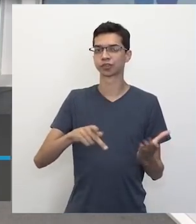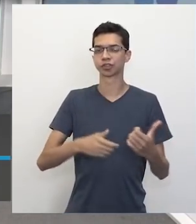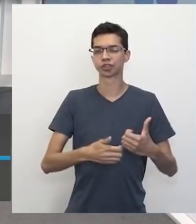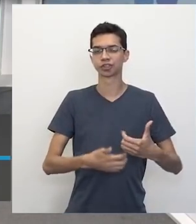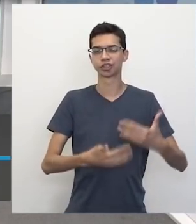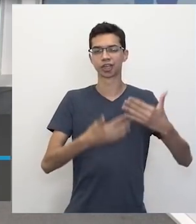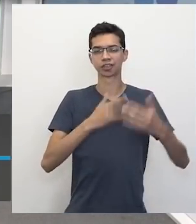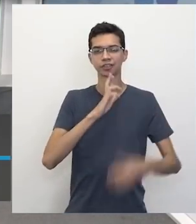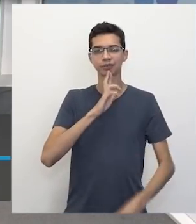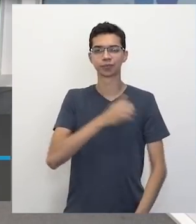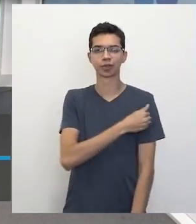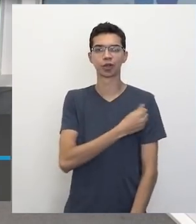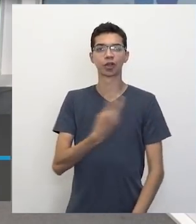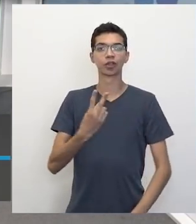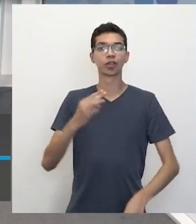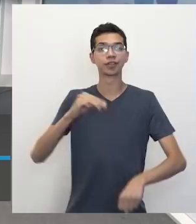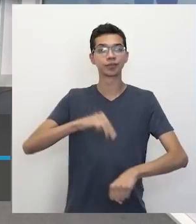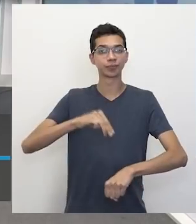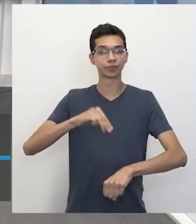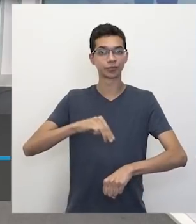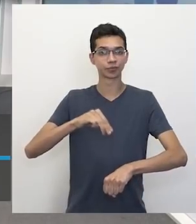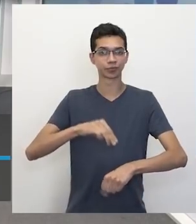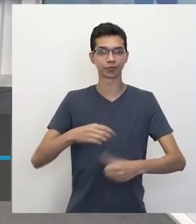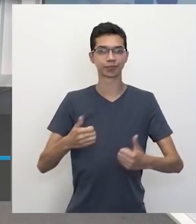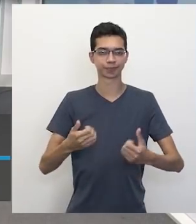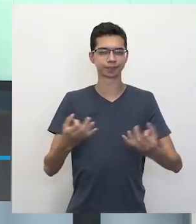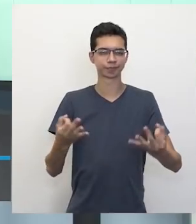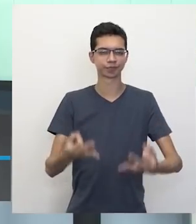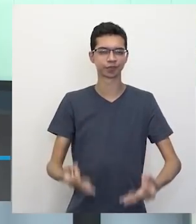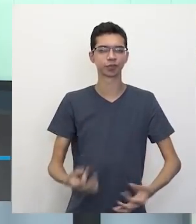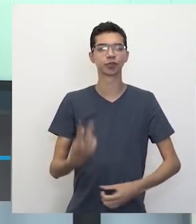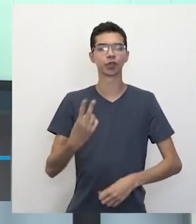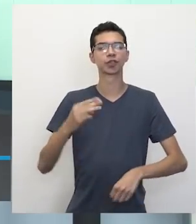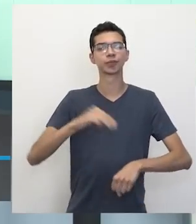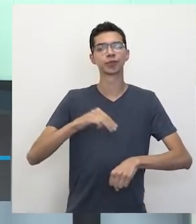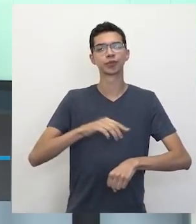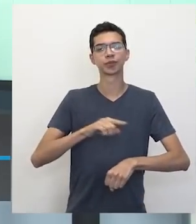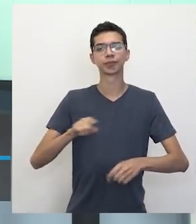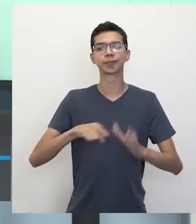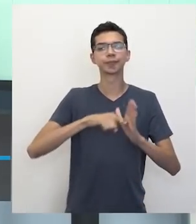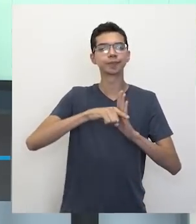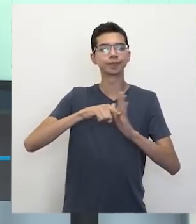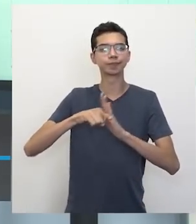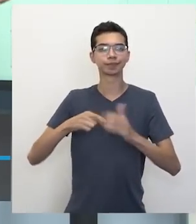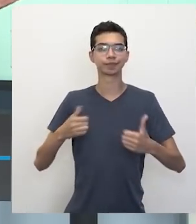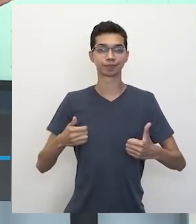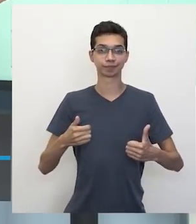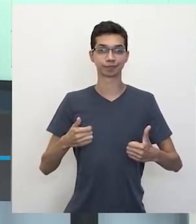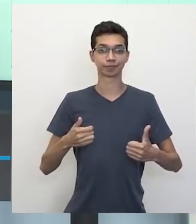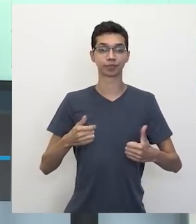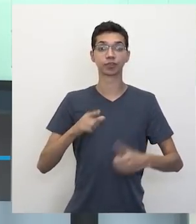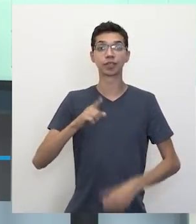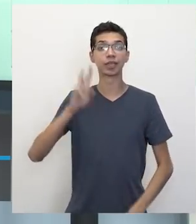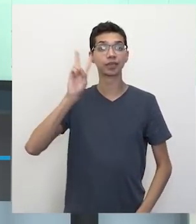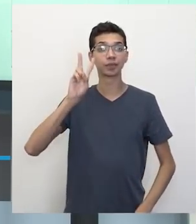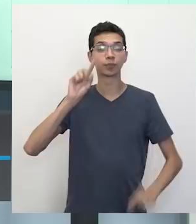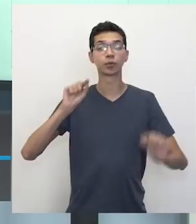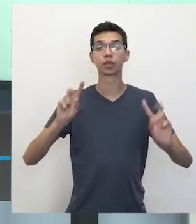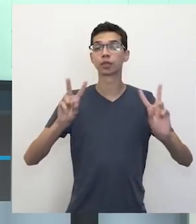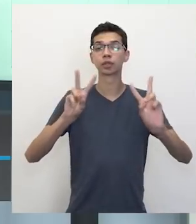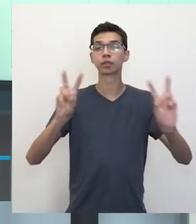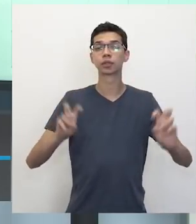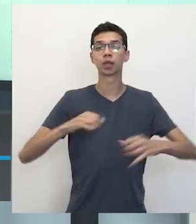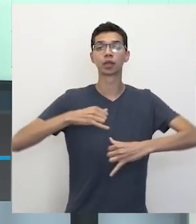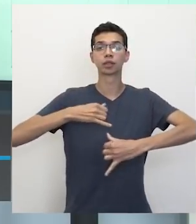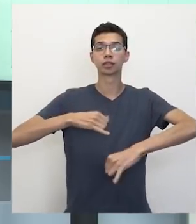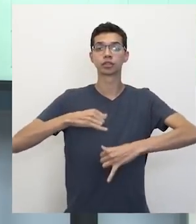do aluno, Isso. né? Então 2 minutos. 2 minutos, eu acho que tá perfeito aqui. Então 2 minutos para fazer o levantamento. Gente, o que vocês lembram de energia? O